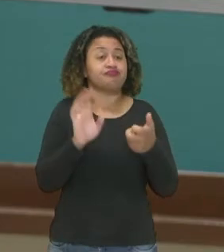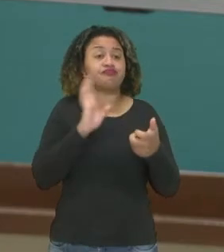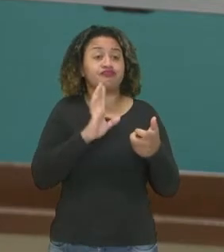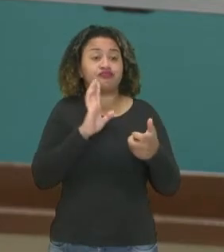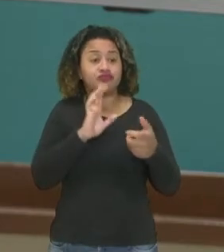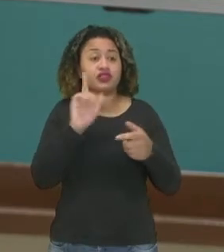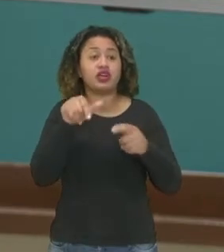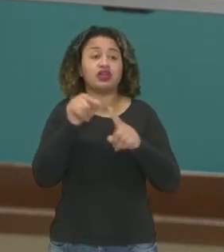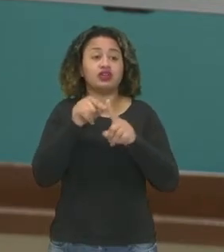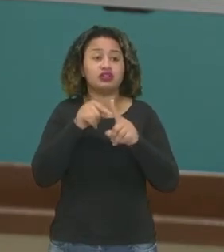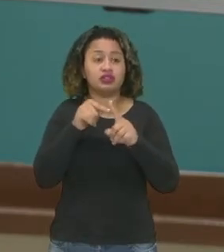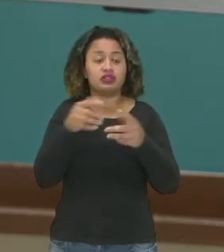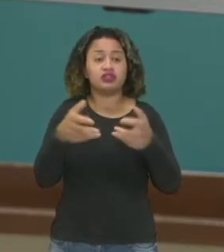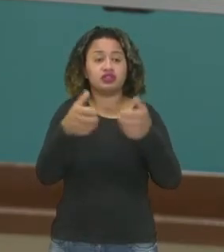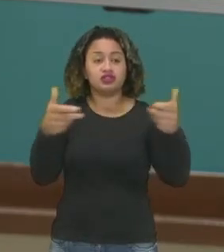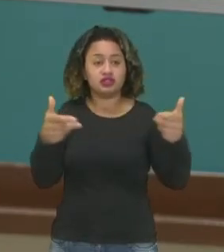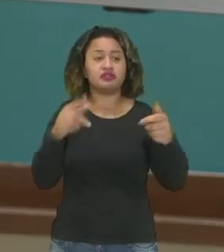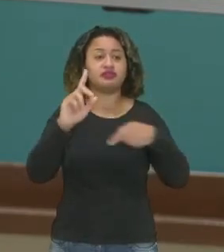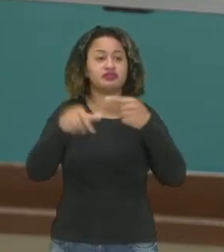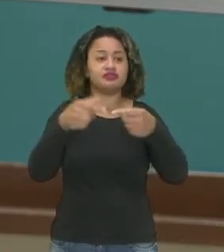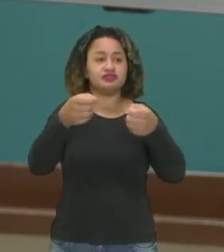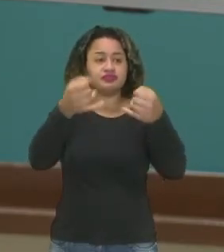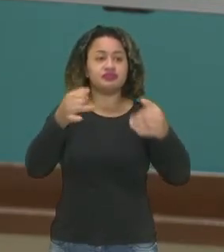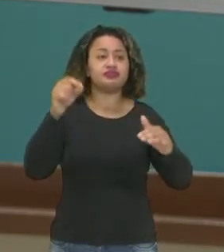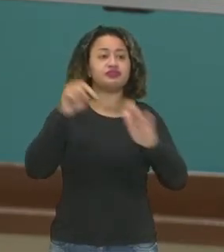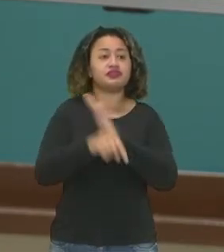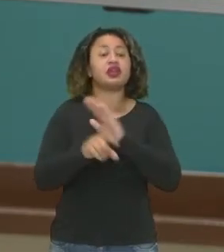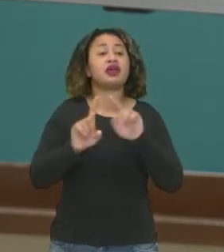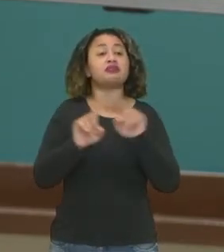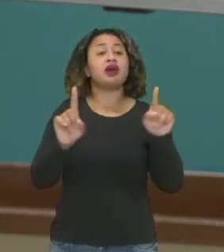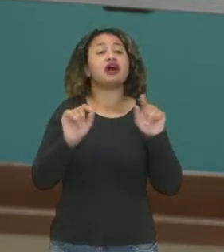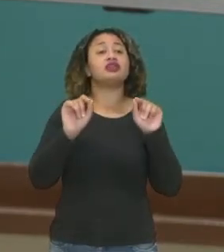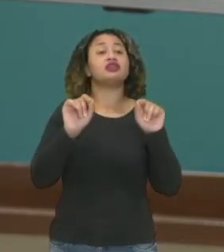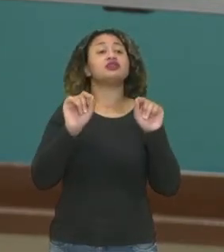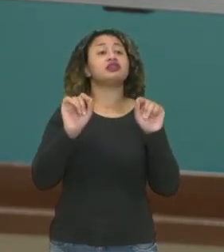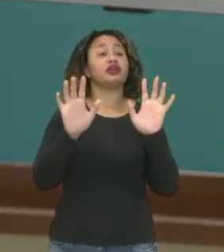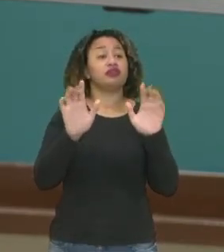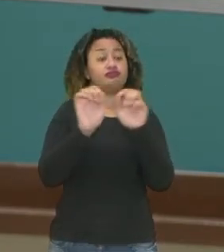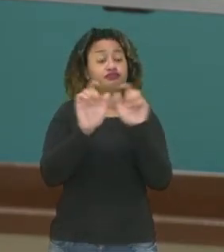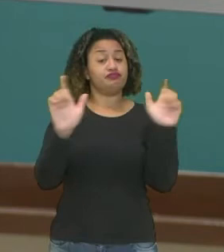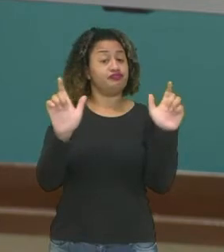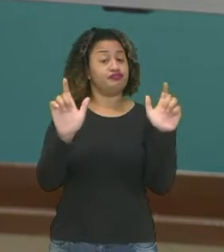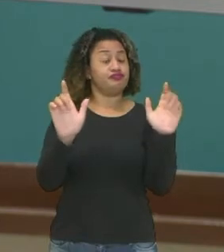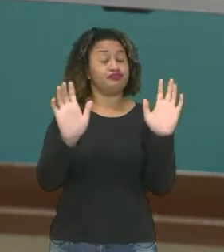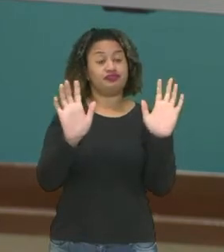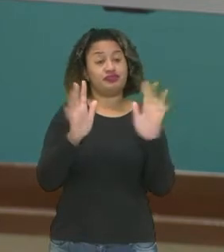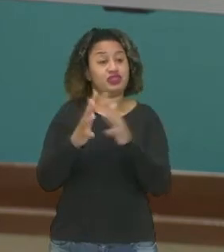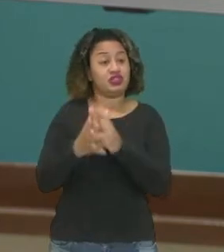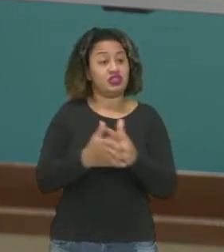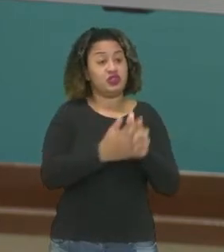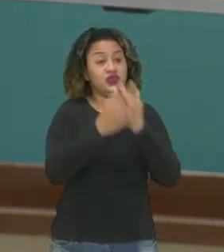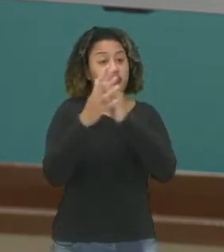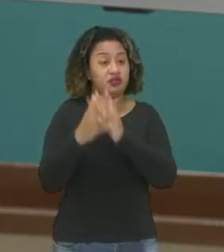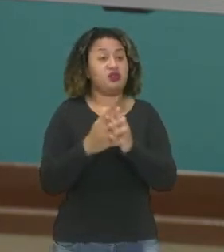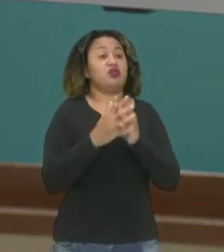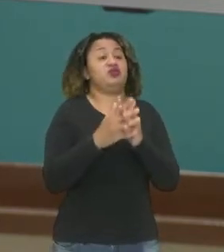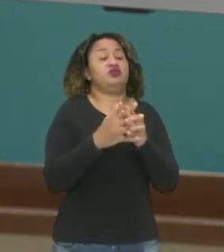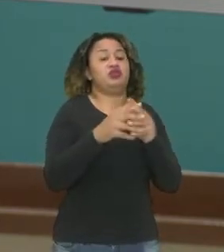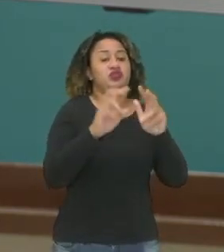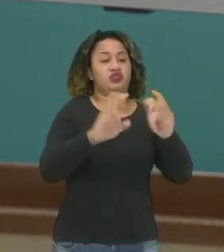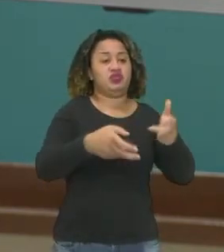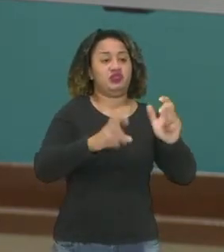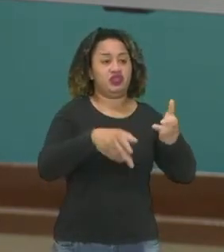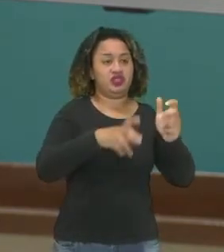extrativismo vegetal, nós vamos falar um pouquinho mais para frente. Porém, olha, atenção, não vamos confundir o extrativismo vegetal com